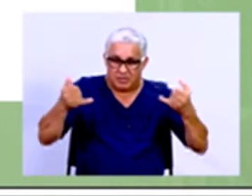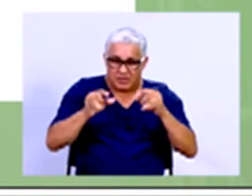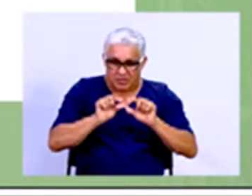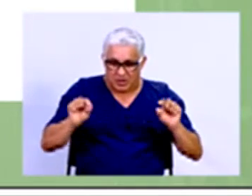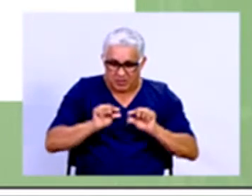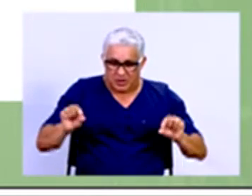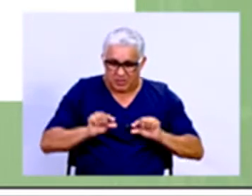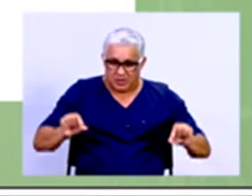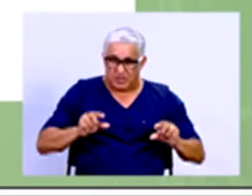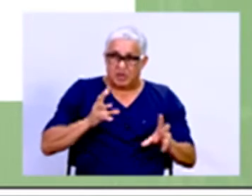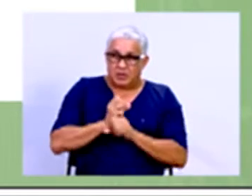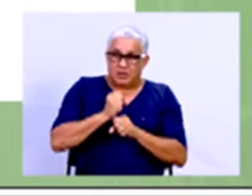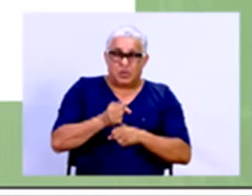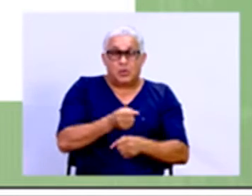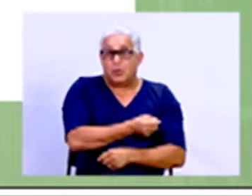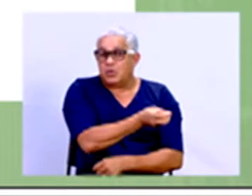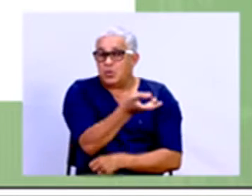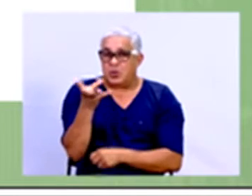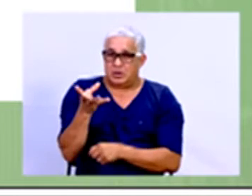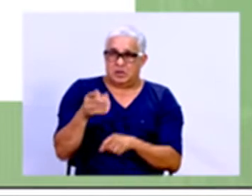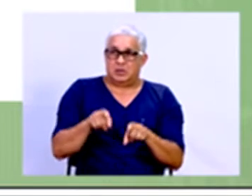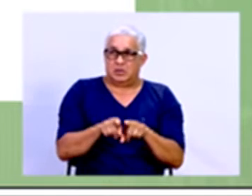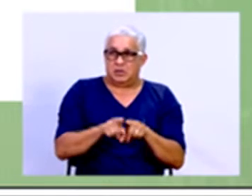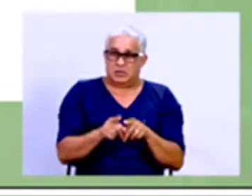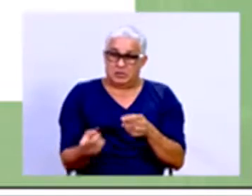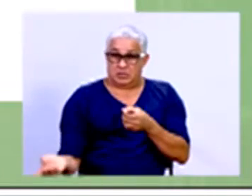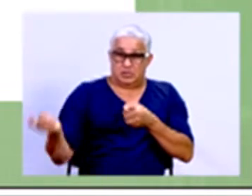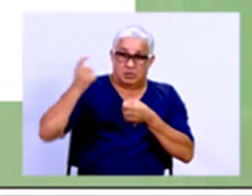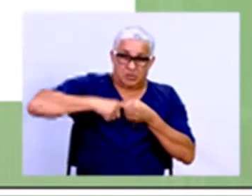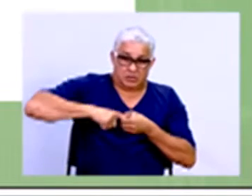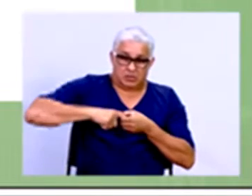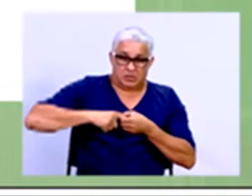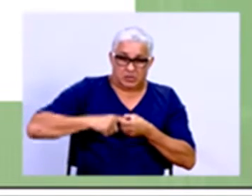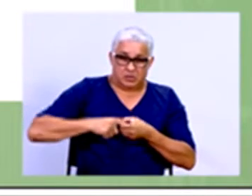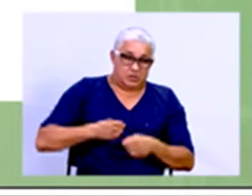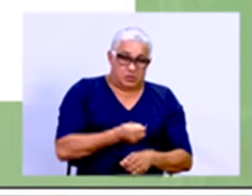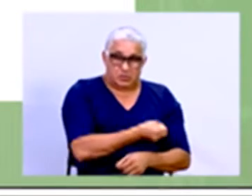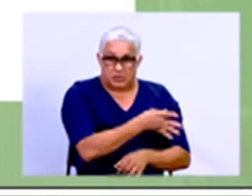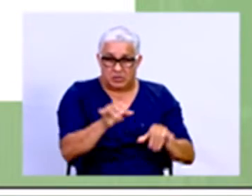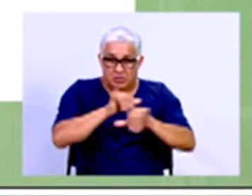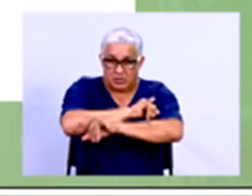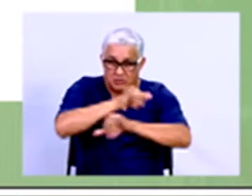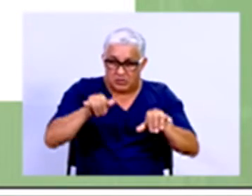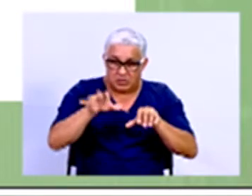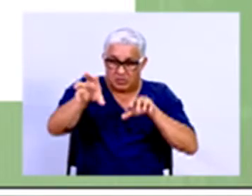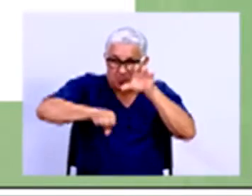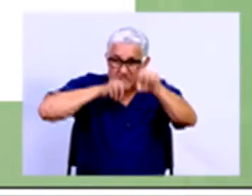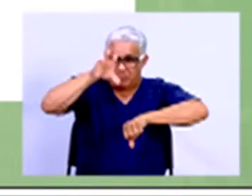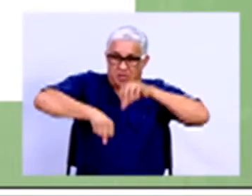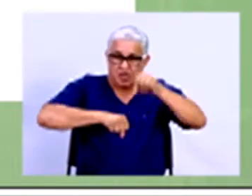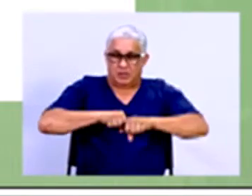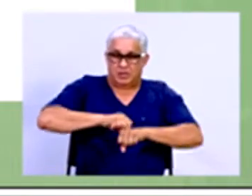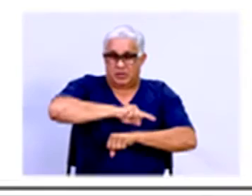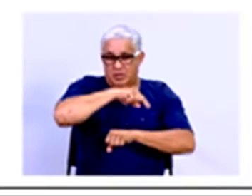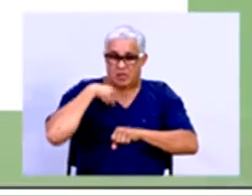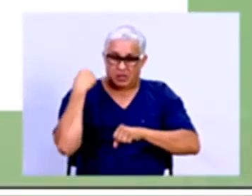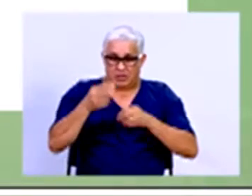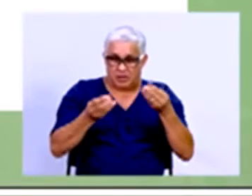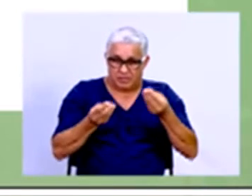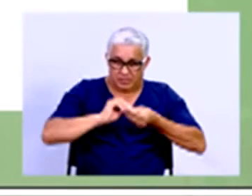MySQL nonRows, certo? Isso daqui retorna quantas informações foram capturadas pelo nosso banco de